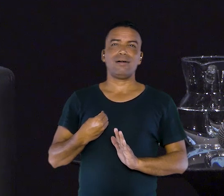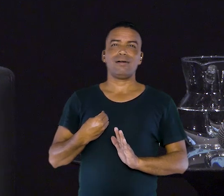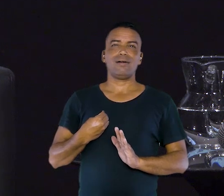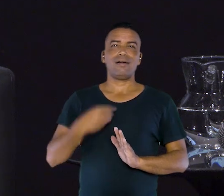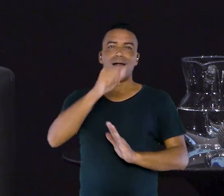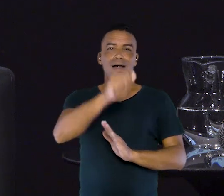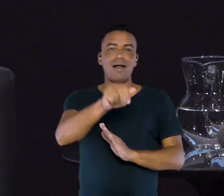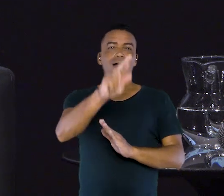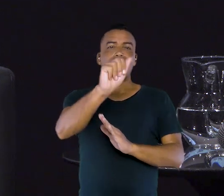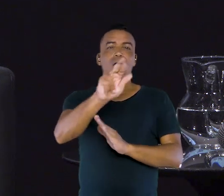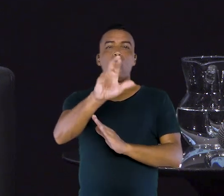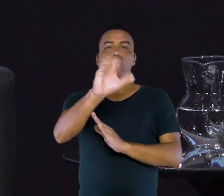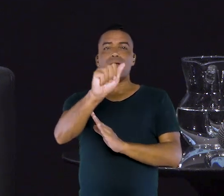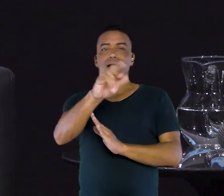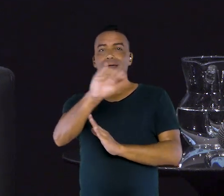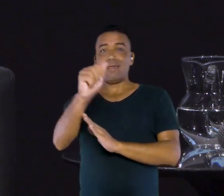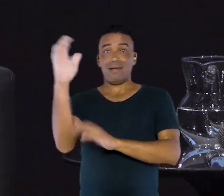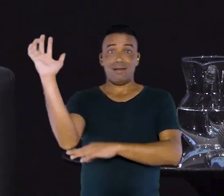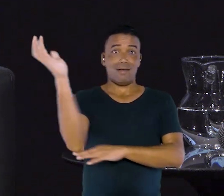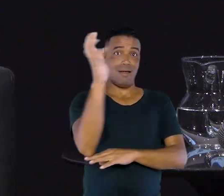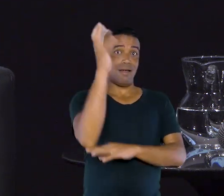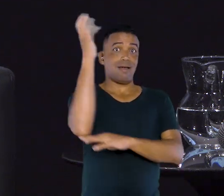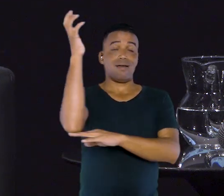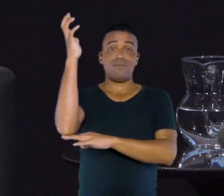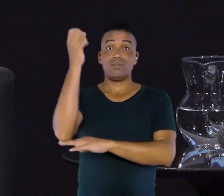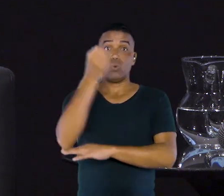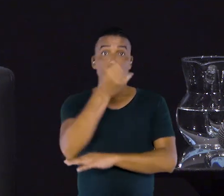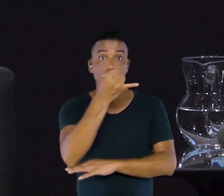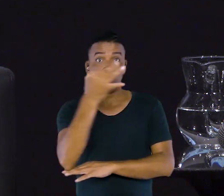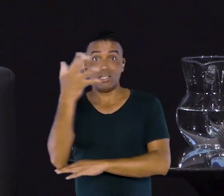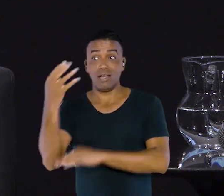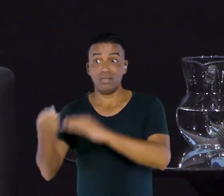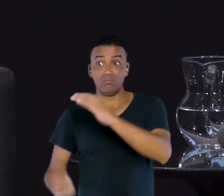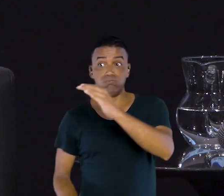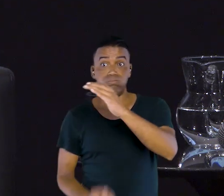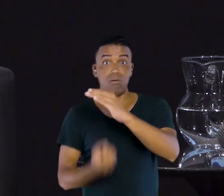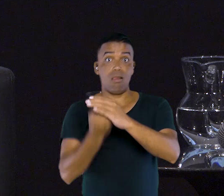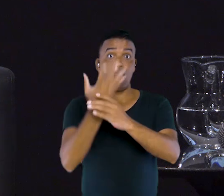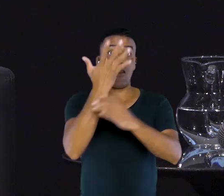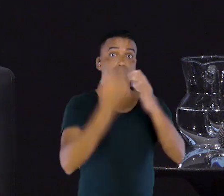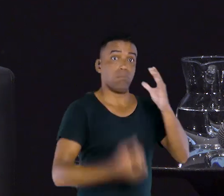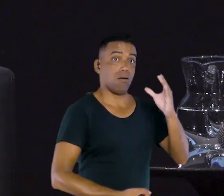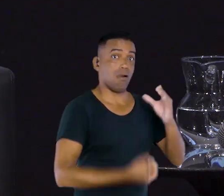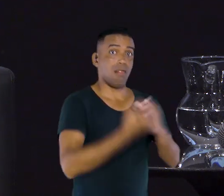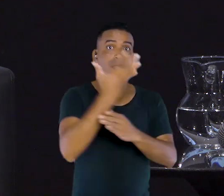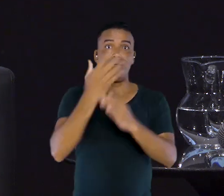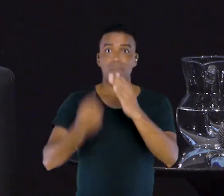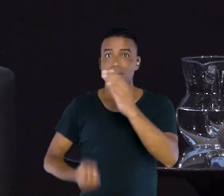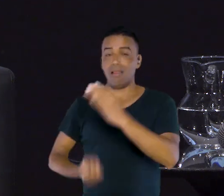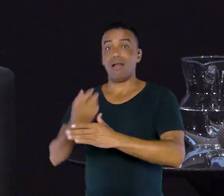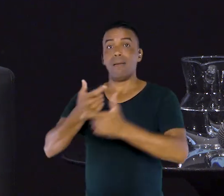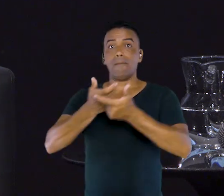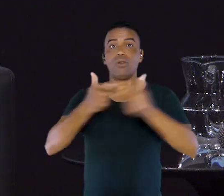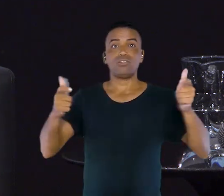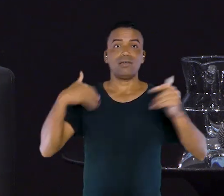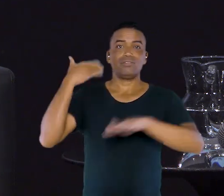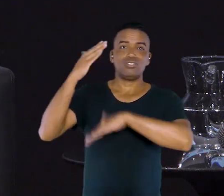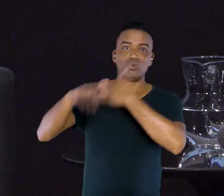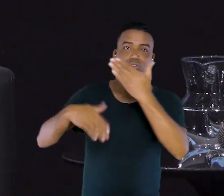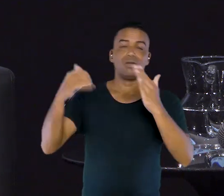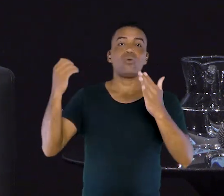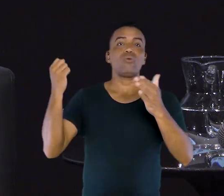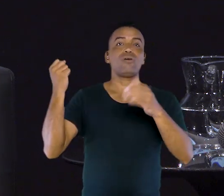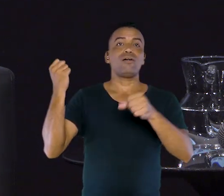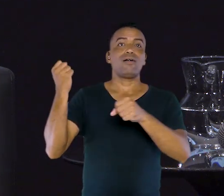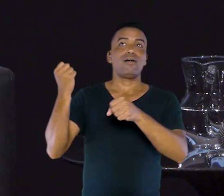indivíduos de araucária, que vai crescendo o número de indivíduos de araucária, na mesma época que vai crescendo o processo de